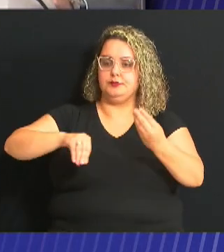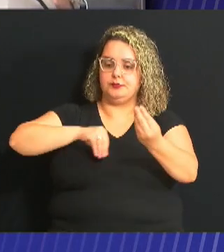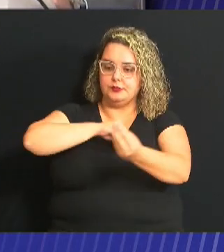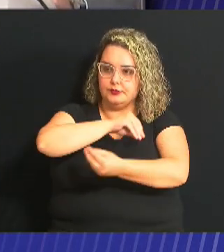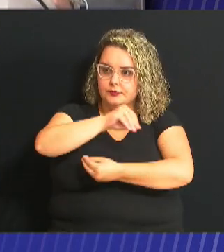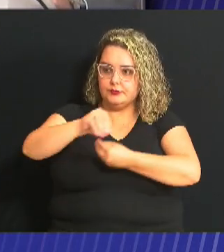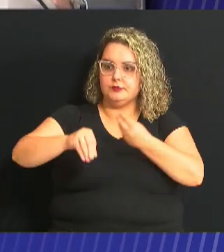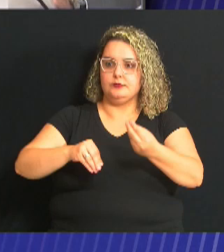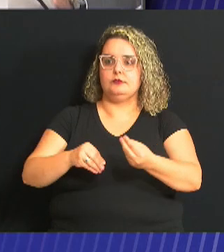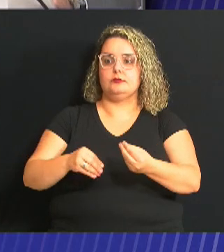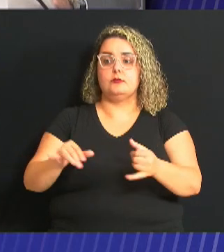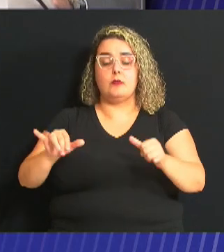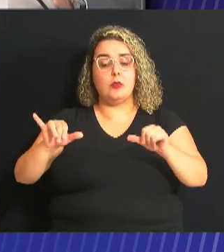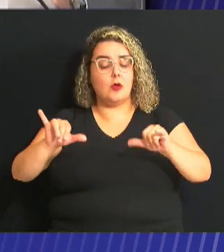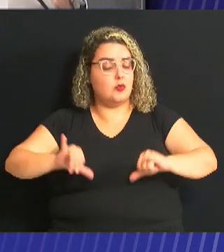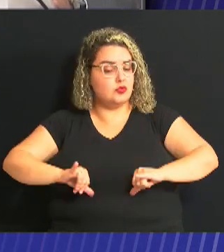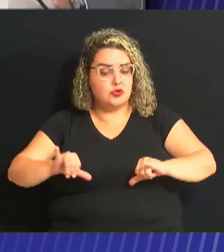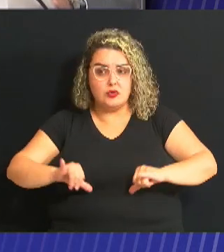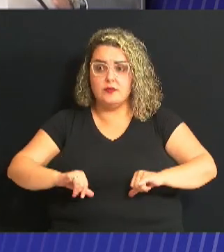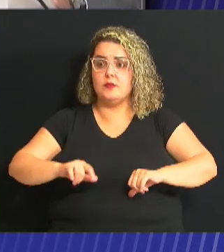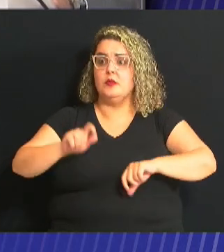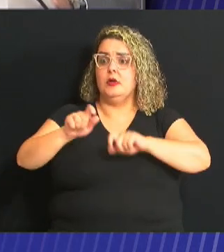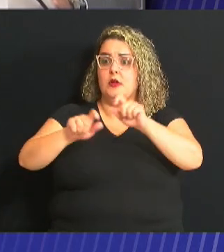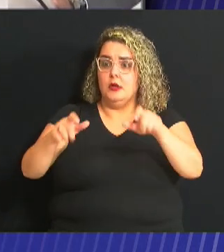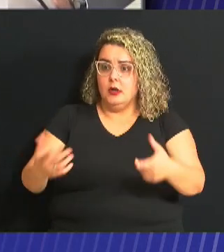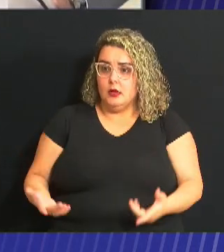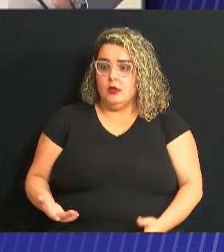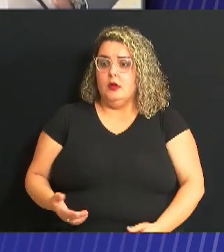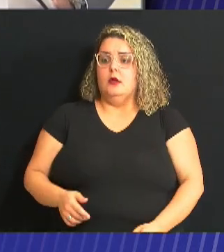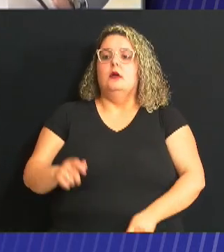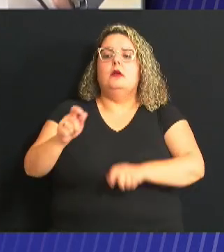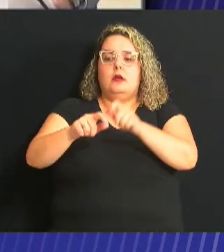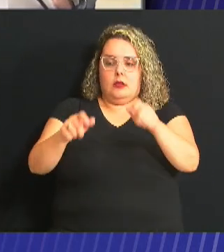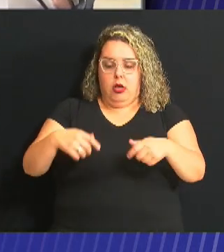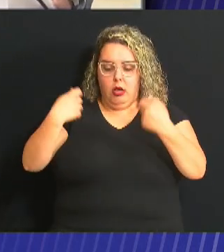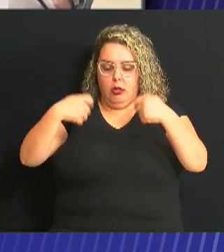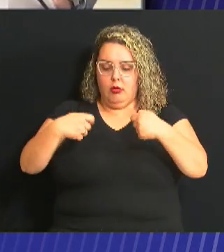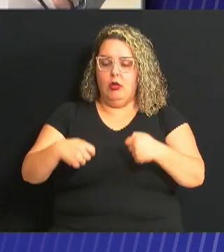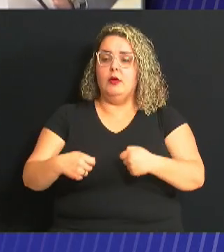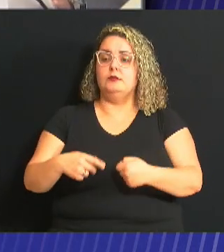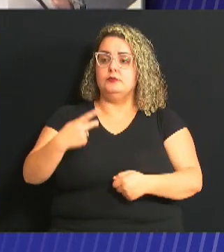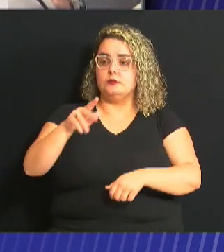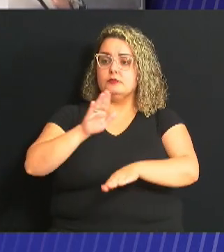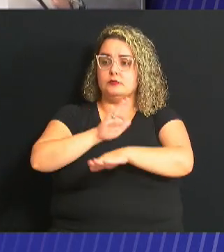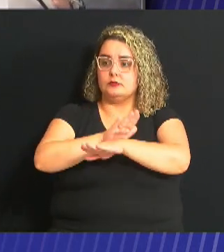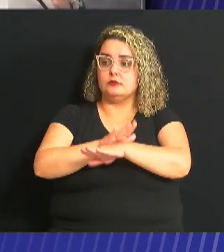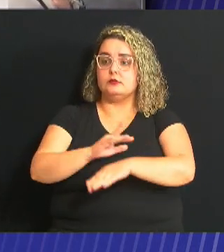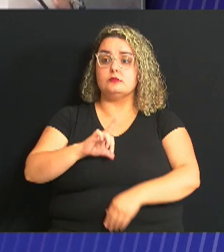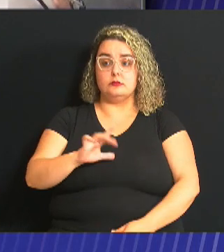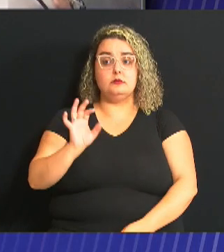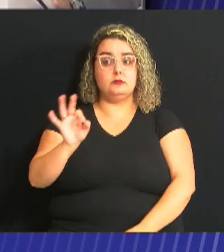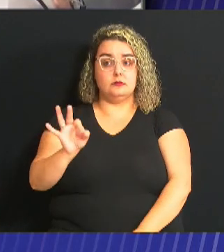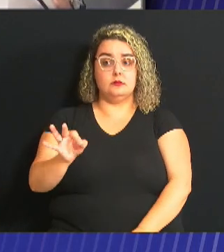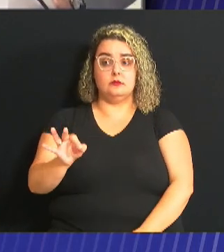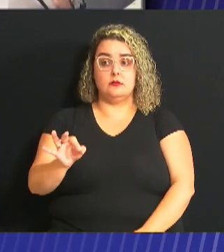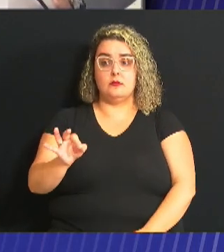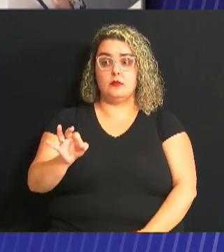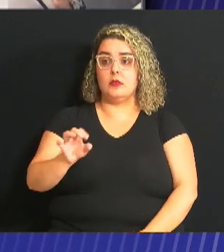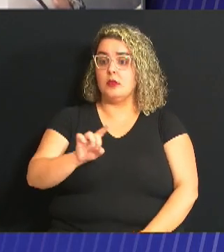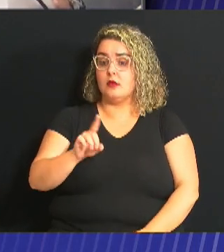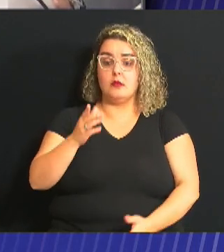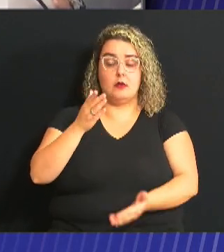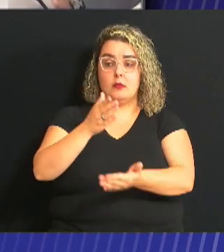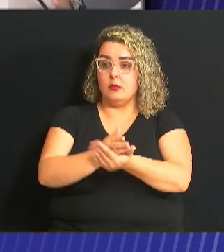do próximo, com o seu paciente, com as pessoas que precisam da sua ajuda. Tenho certeza que você não se furtou